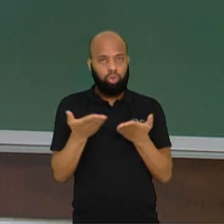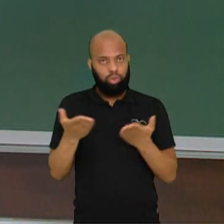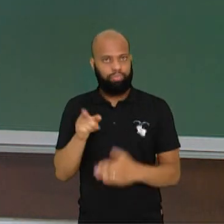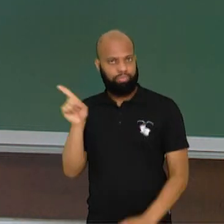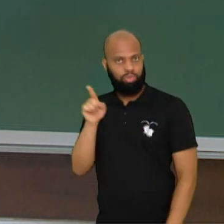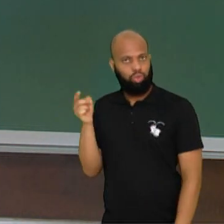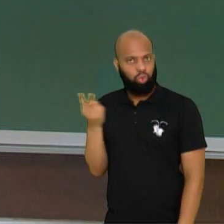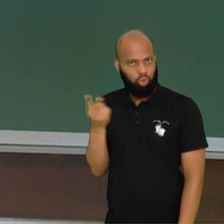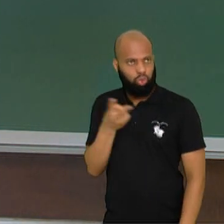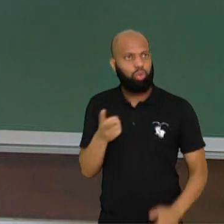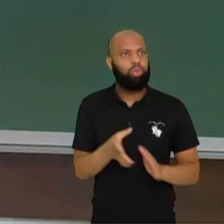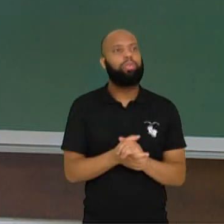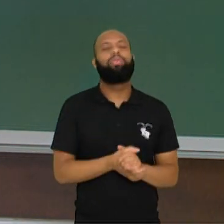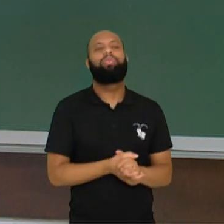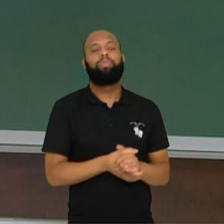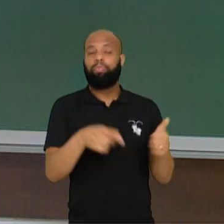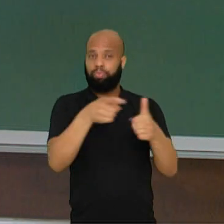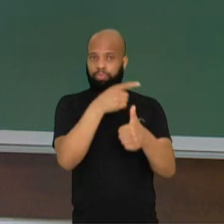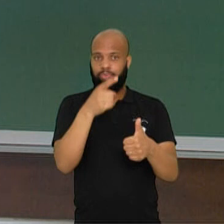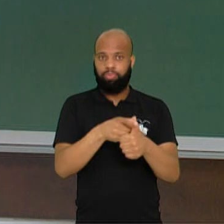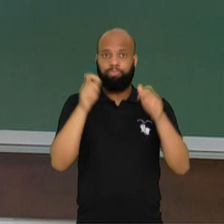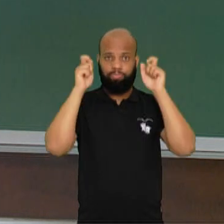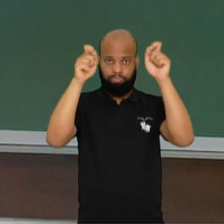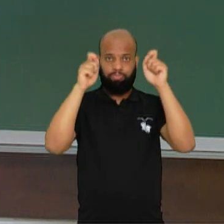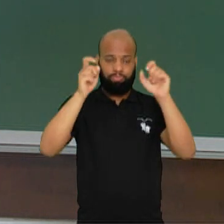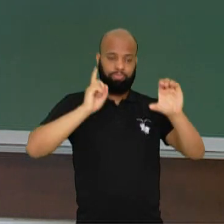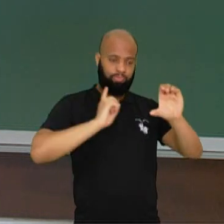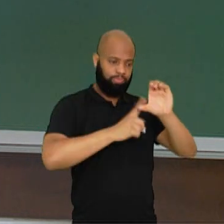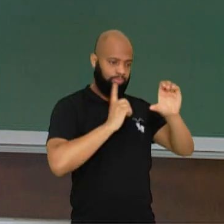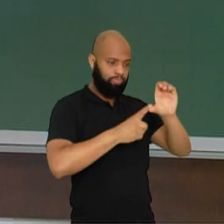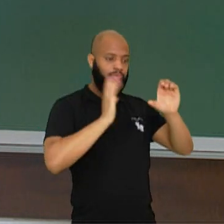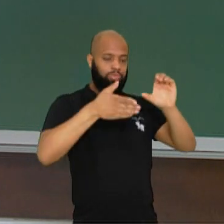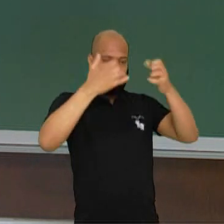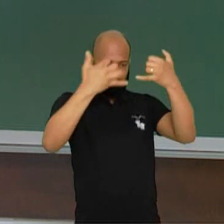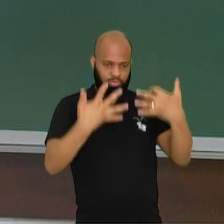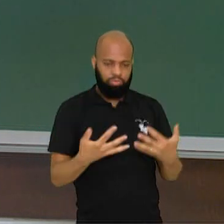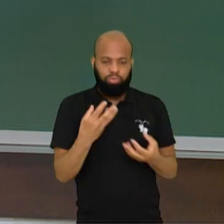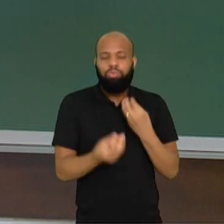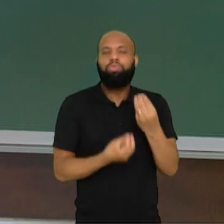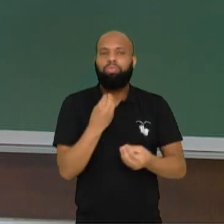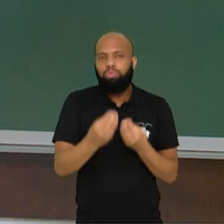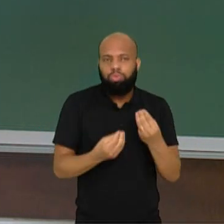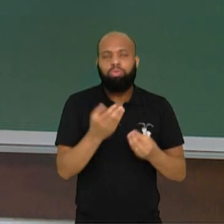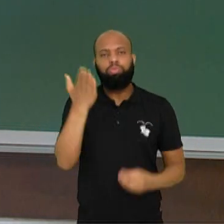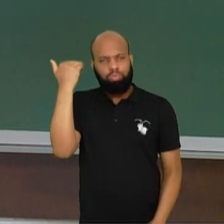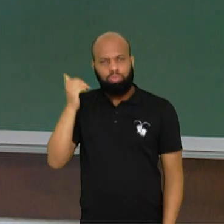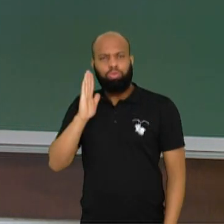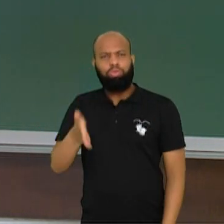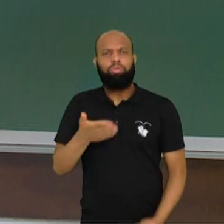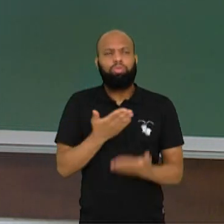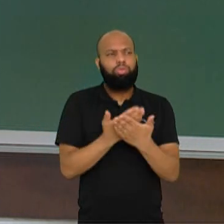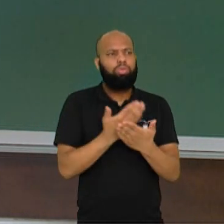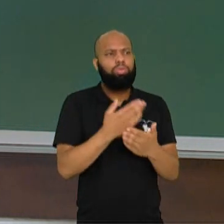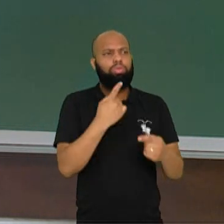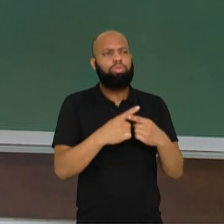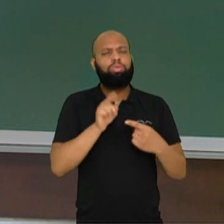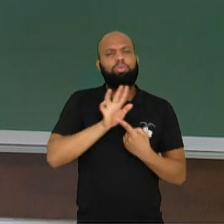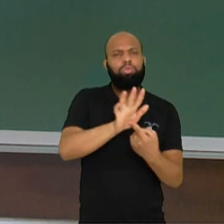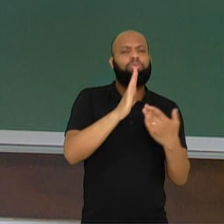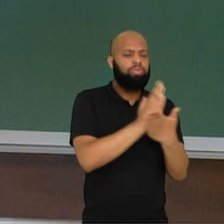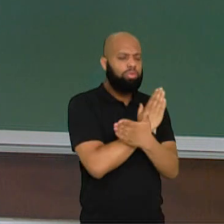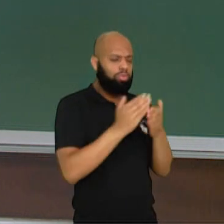entre Marx e Engels. O Manifesto Comunista, falamos sobre essa obra na última aula, porque ela traz